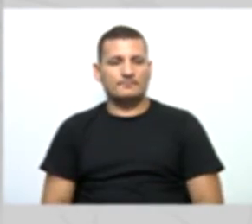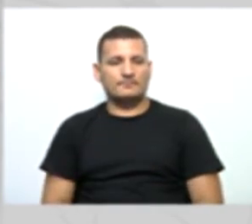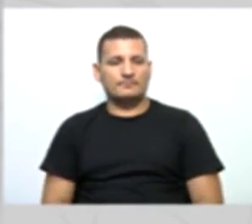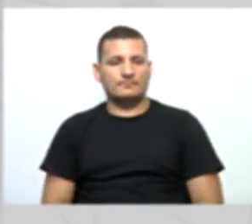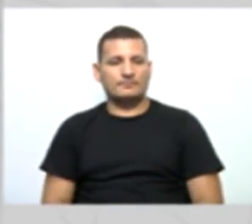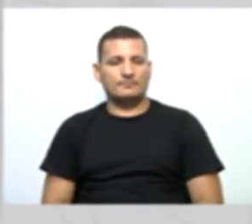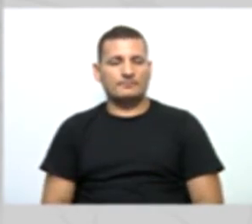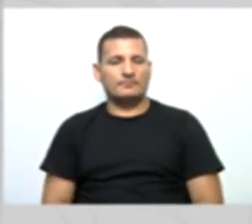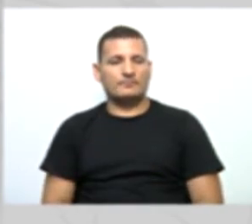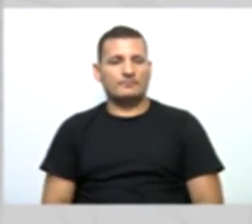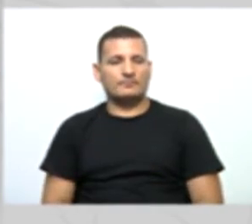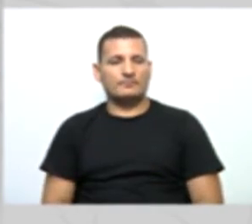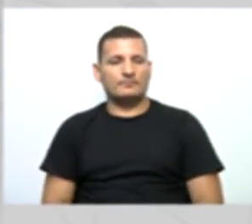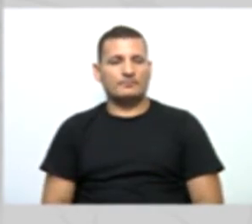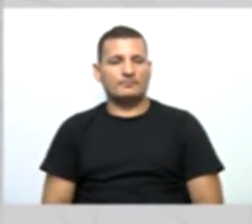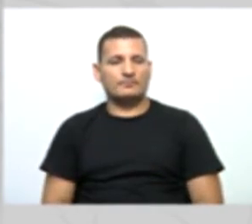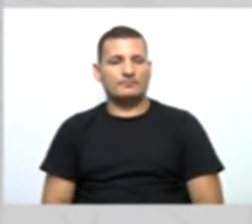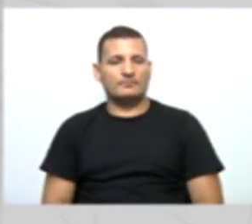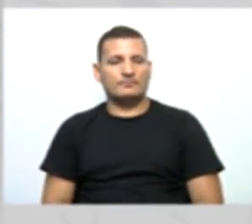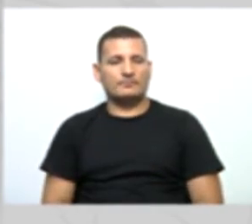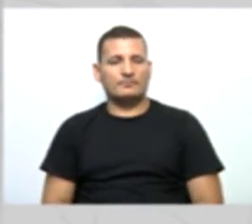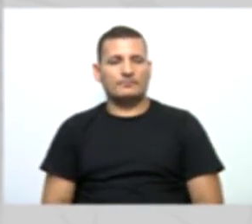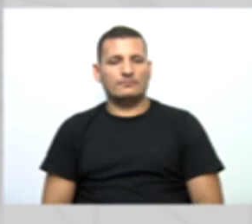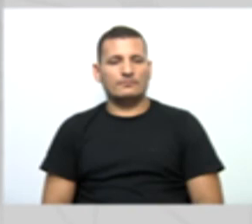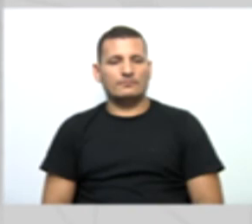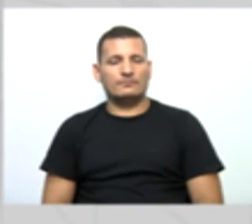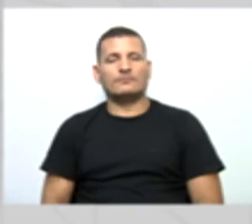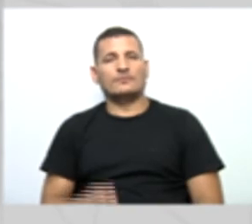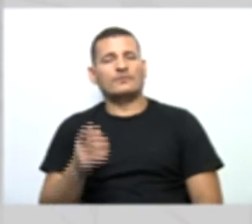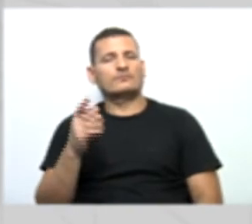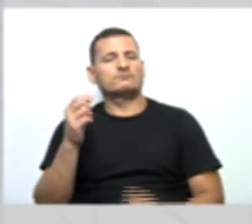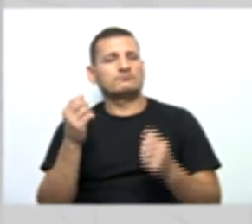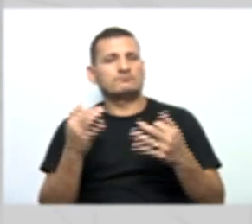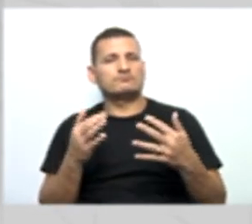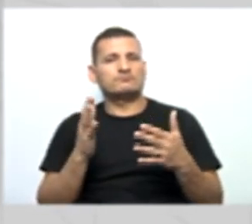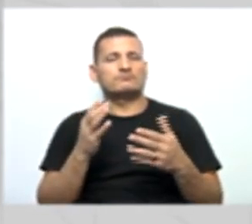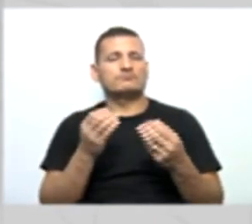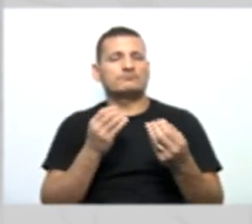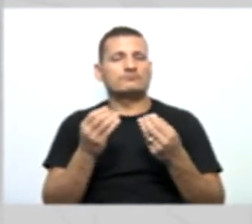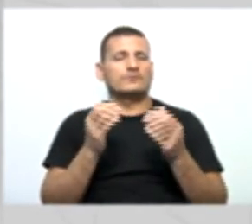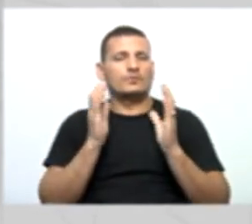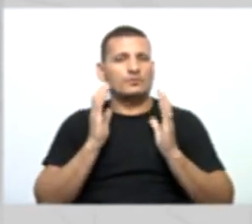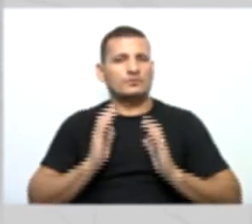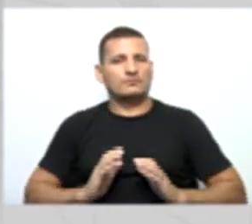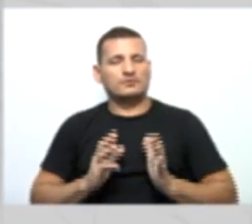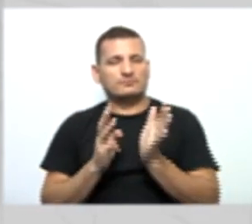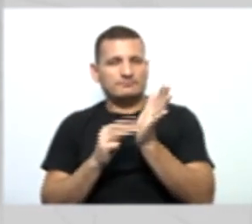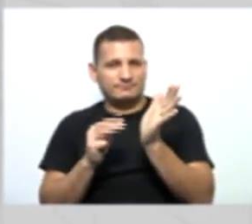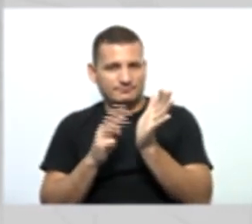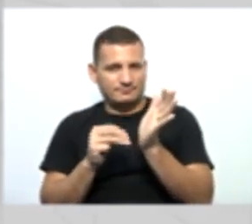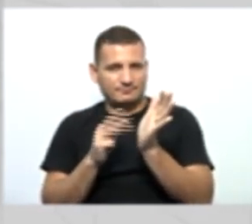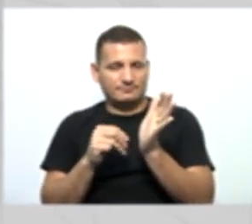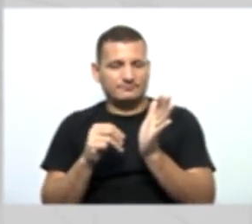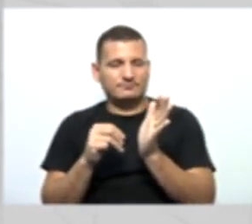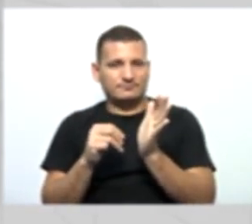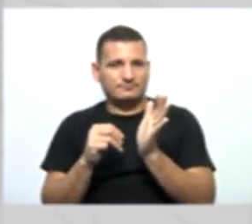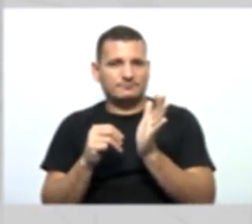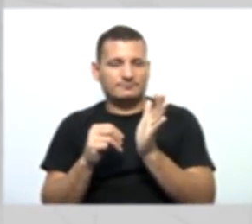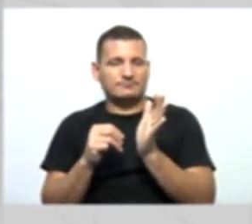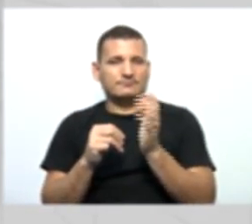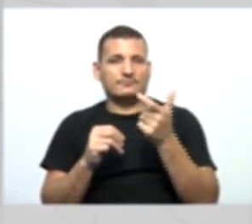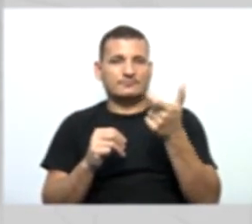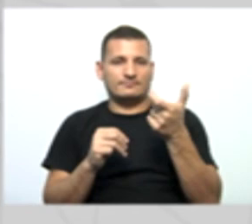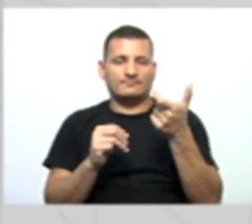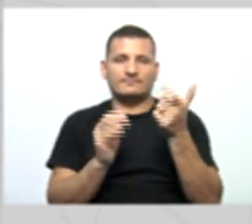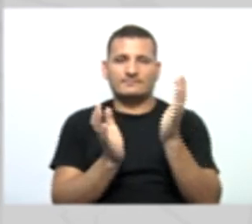O que acontece? Nós falamos sobre o comportamento de uma classe, certo? Nós vimos que o comportamento, na